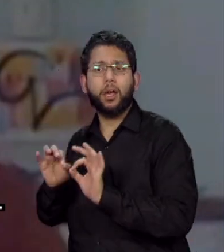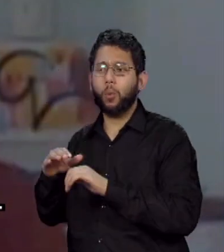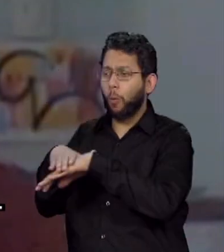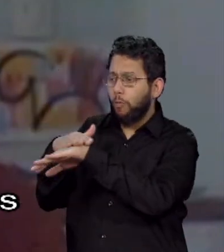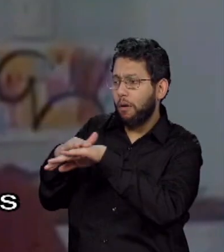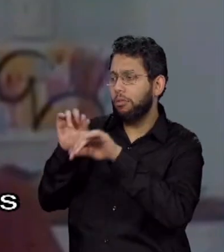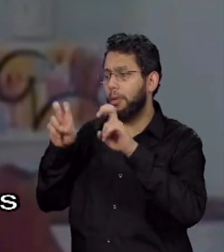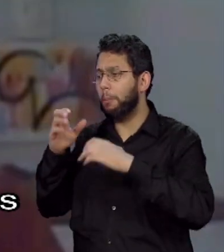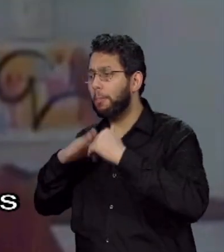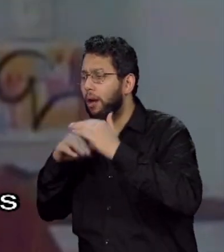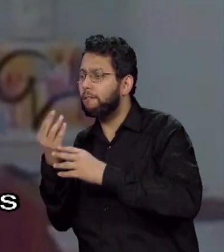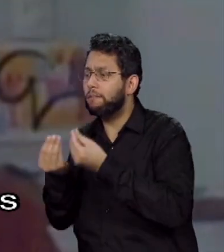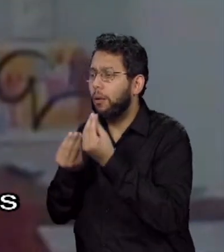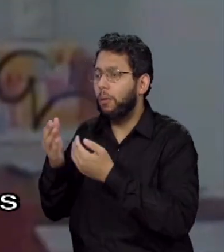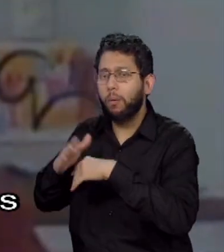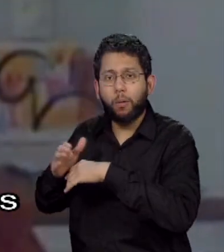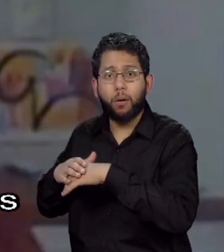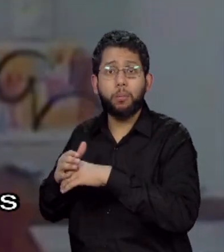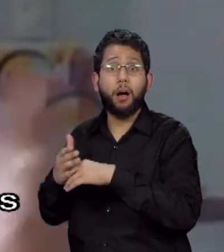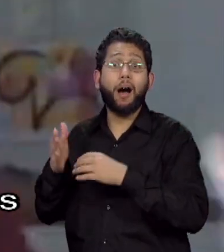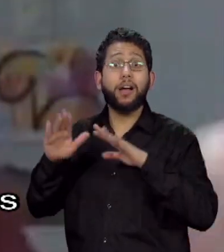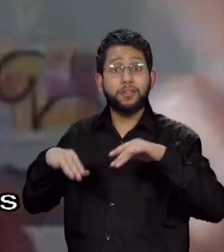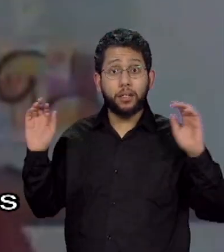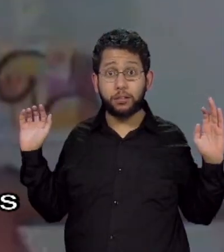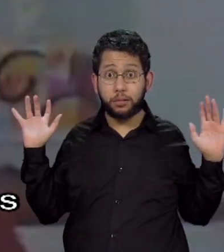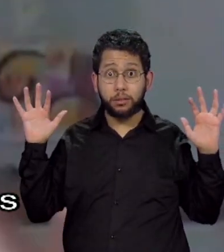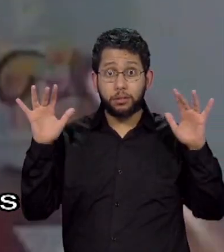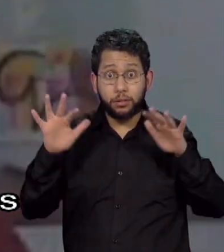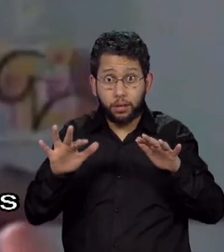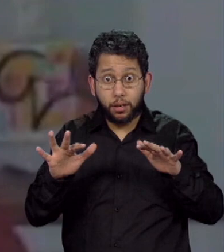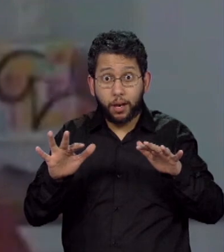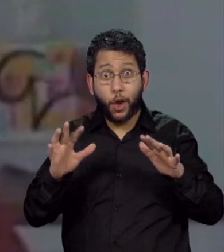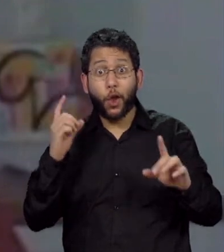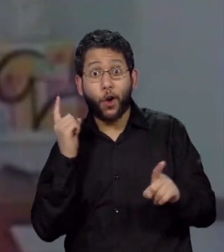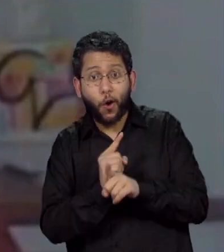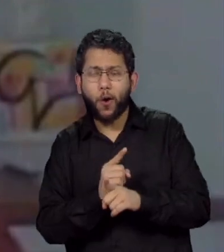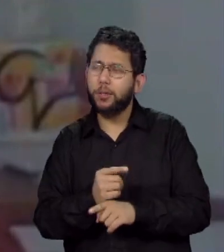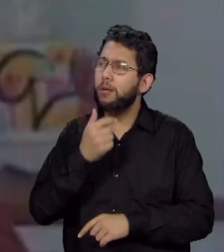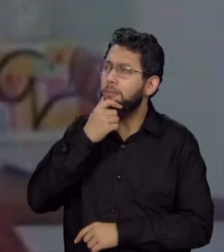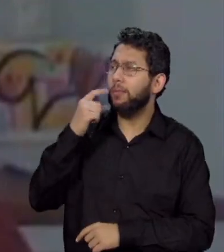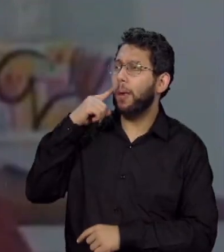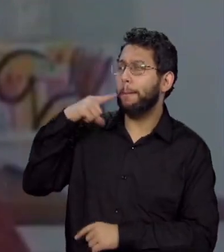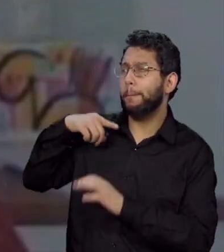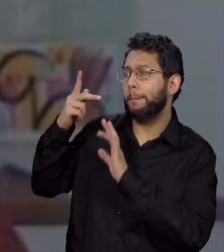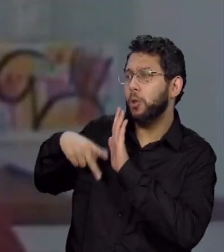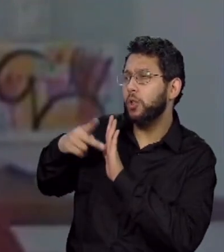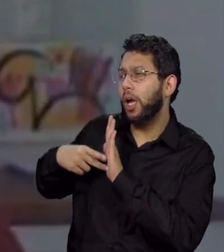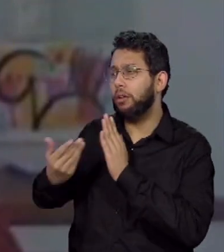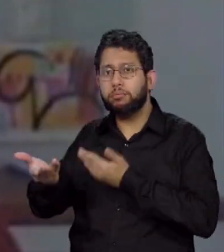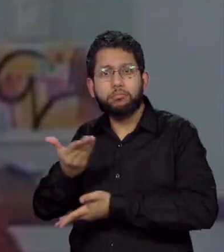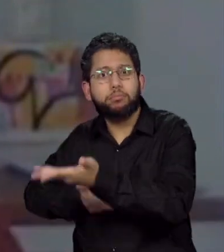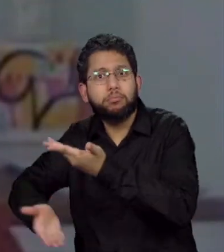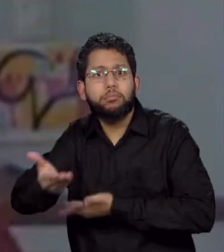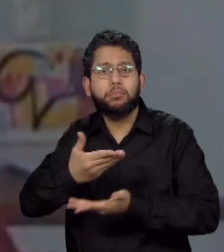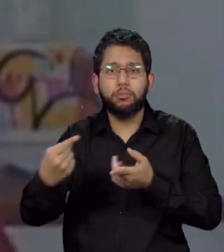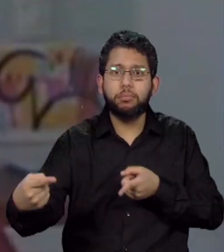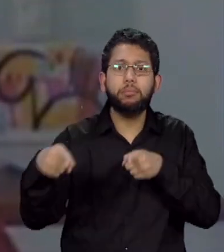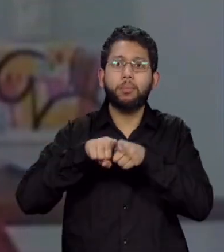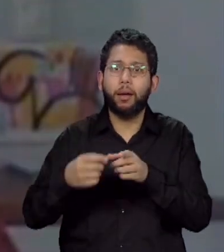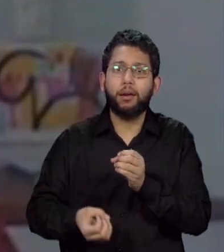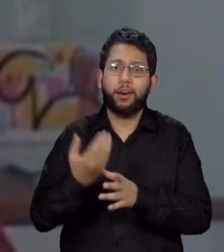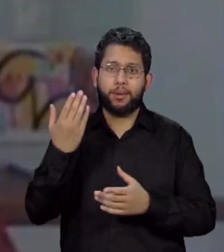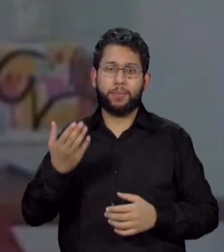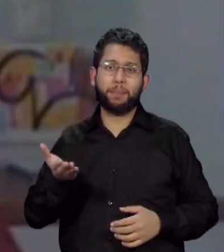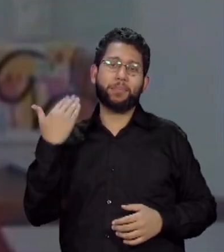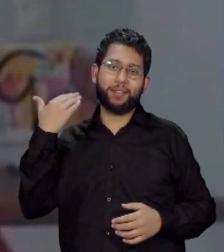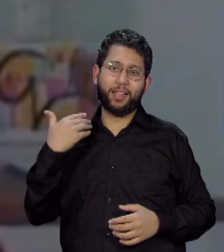e até resultam em projetos novos, né? Em coproduções entre as escolas. A gente teve já uma experiência super interessante